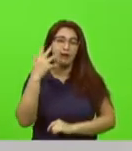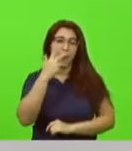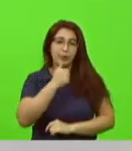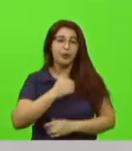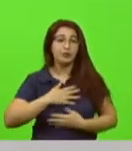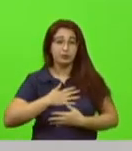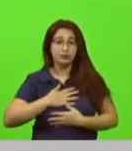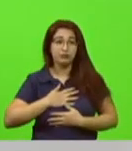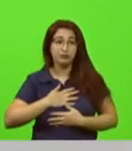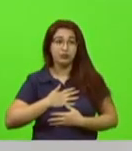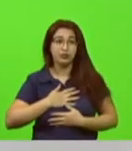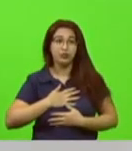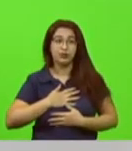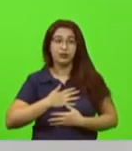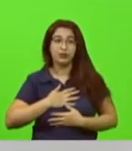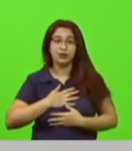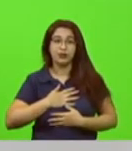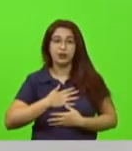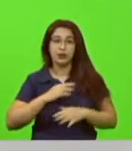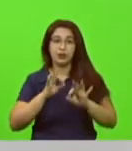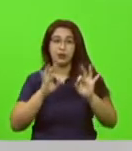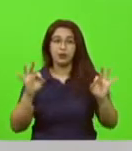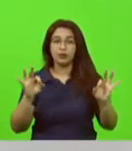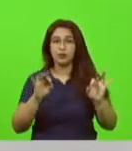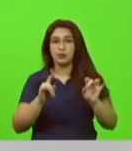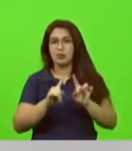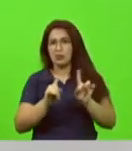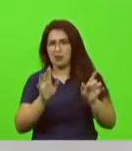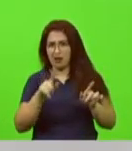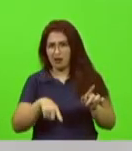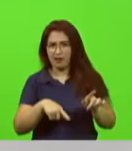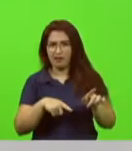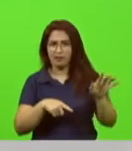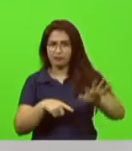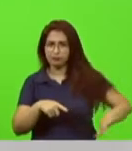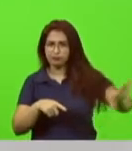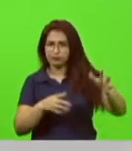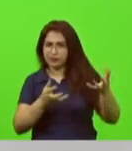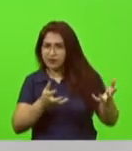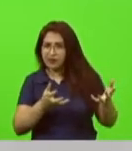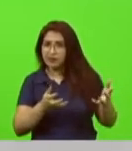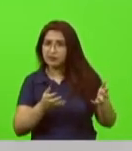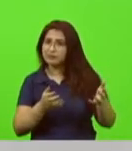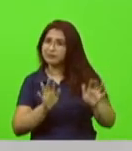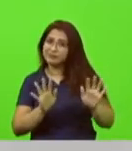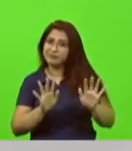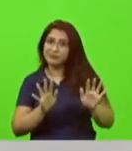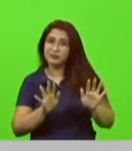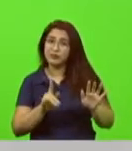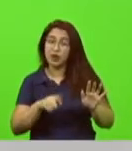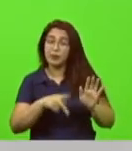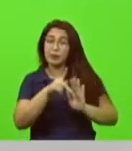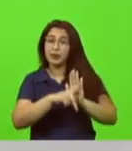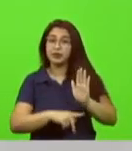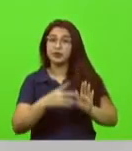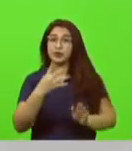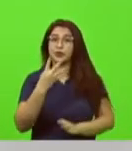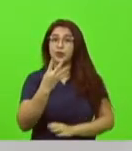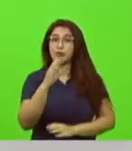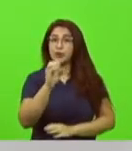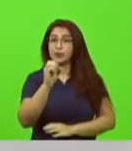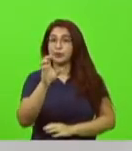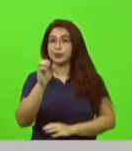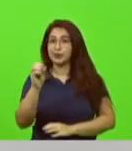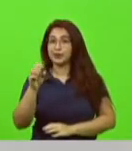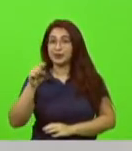do projeto, mas não é o que a comunidade quer. É um projeto de 400 milhões de reais, que eu